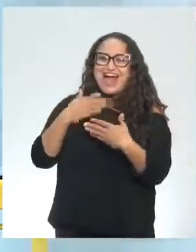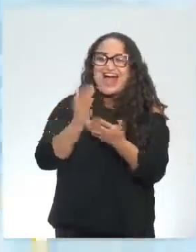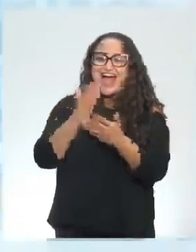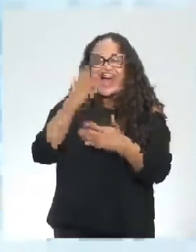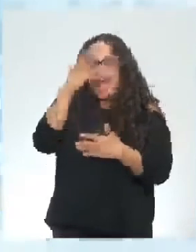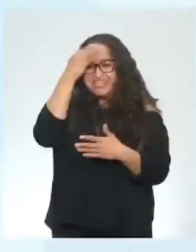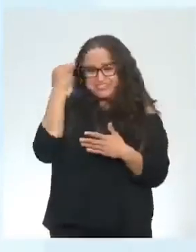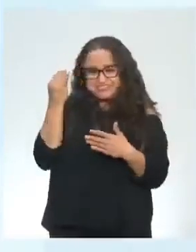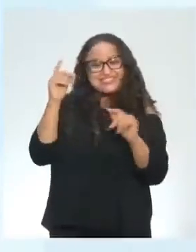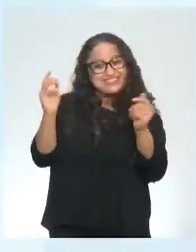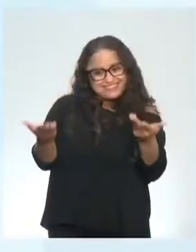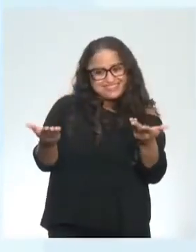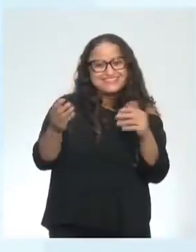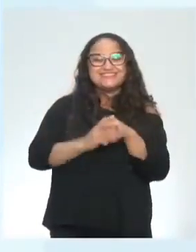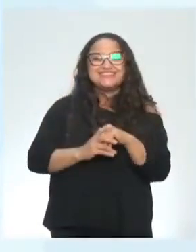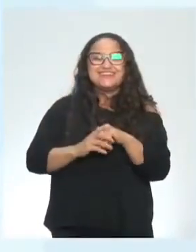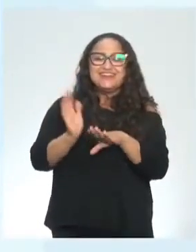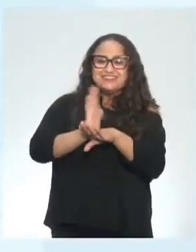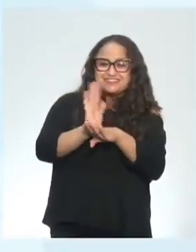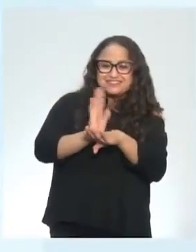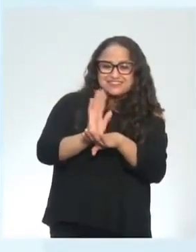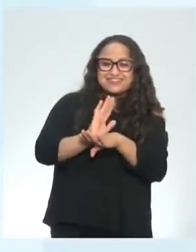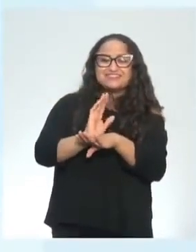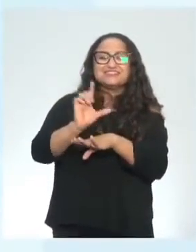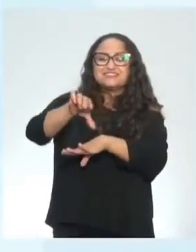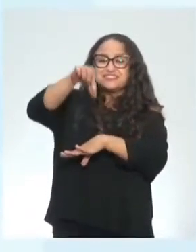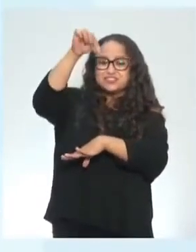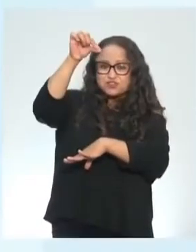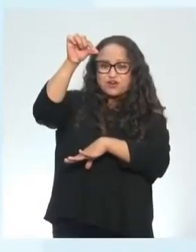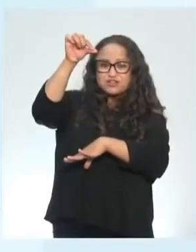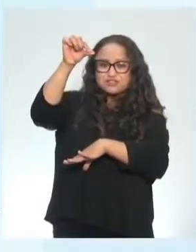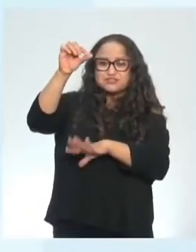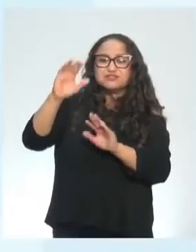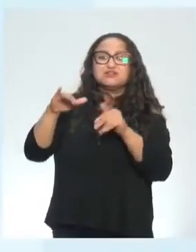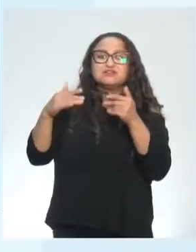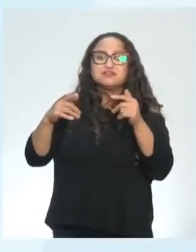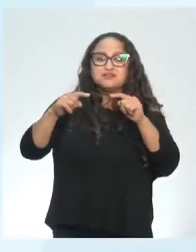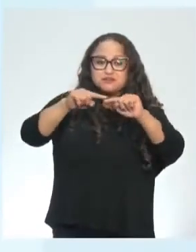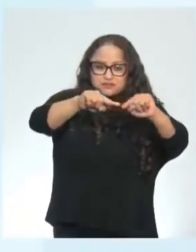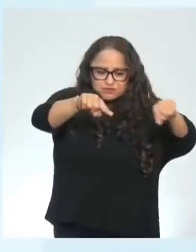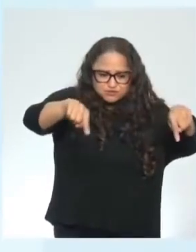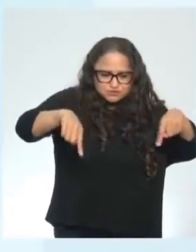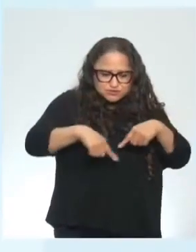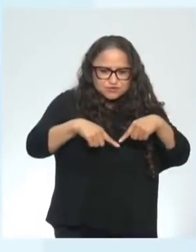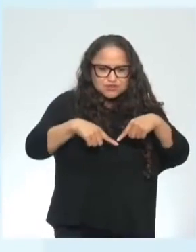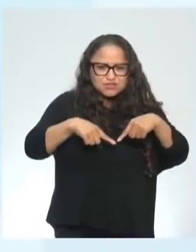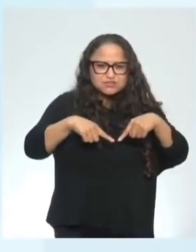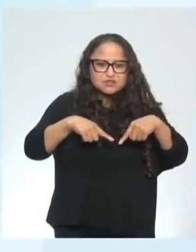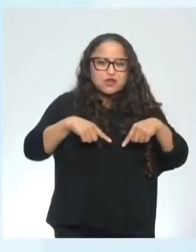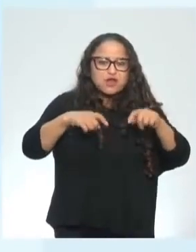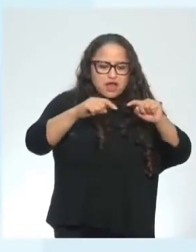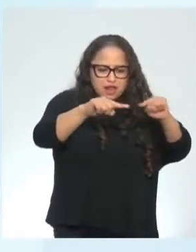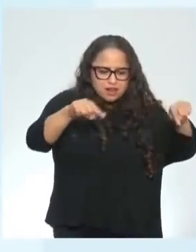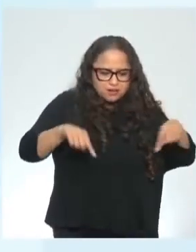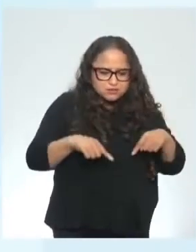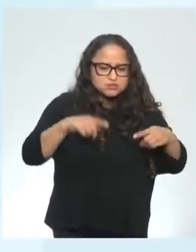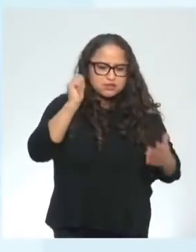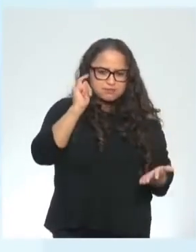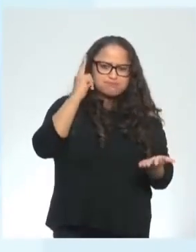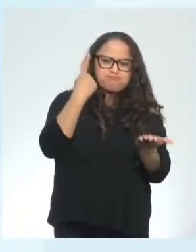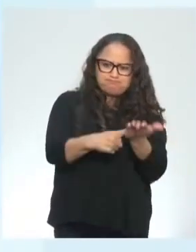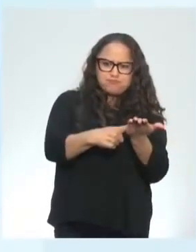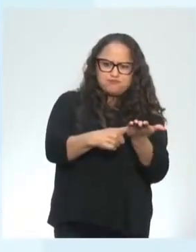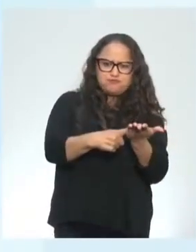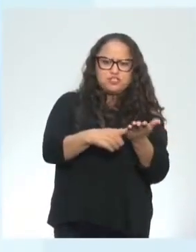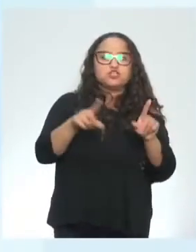hora de trazer o que é isso daqui é elenco Então os atores atrizes são escolhidas 17 and shoot Locations definir então o